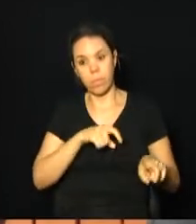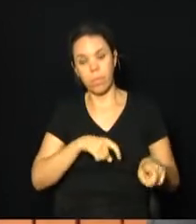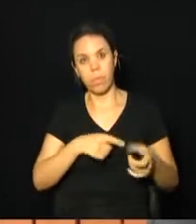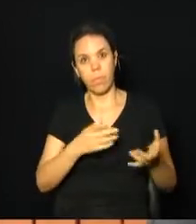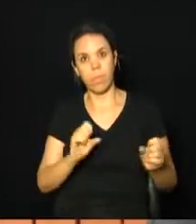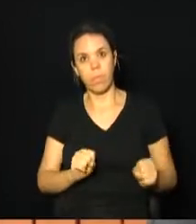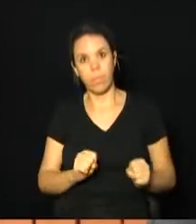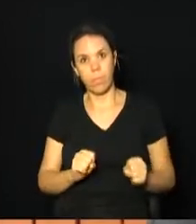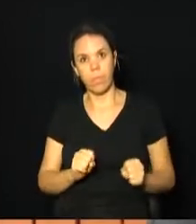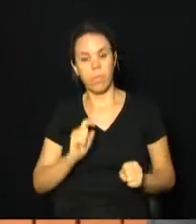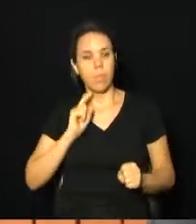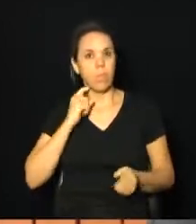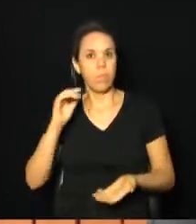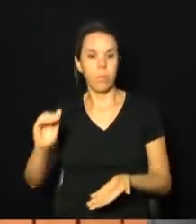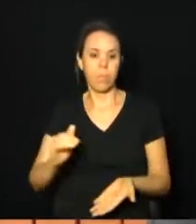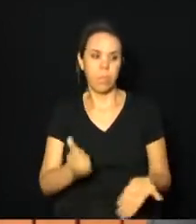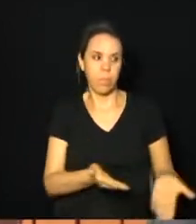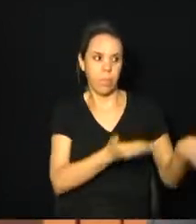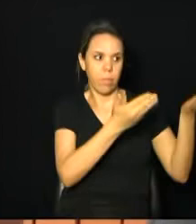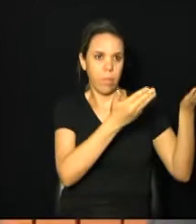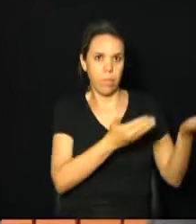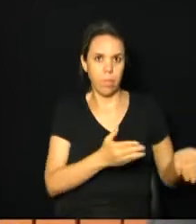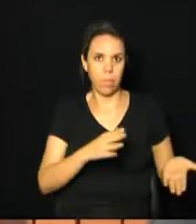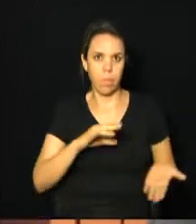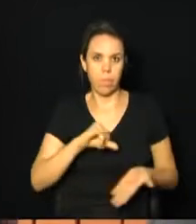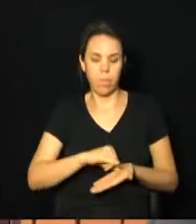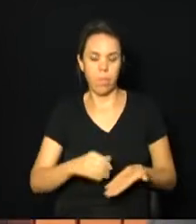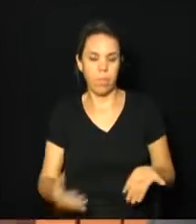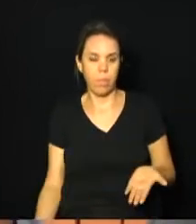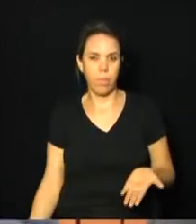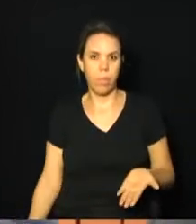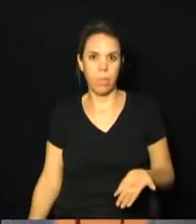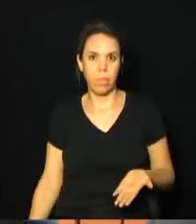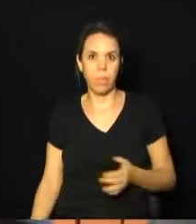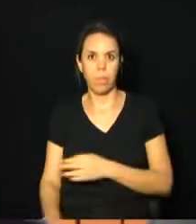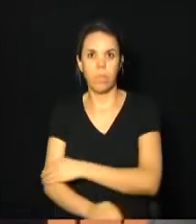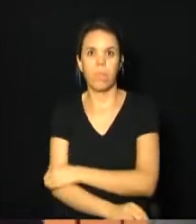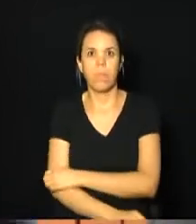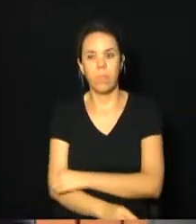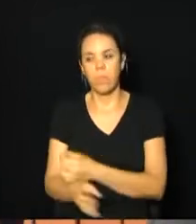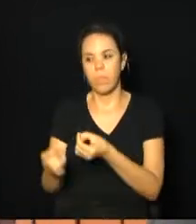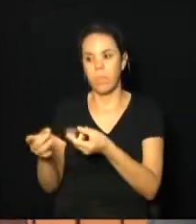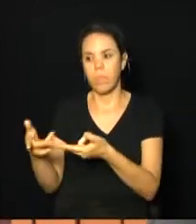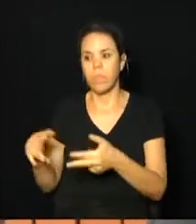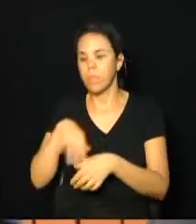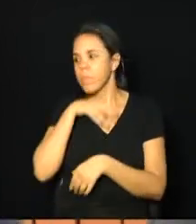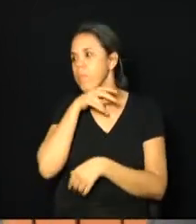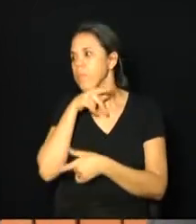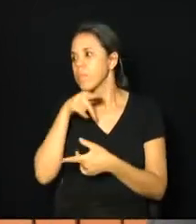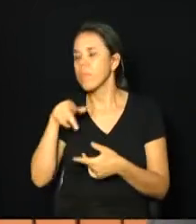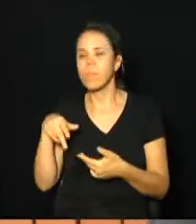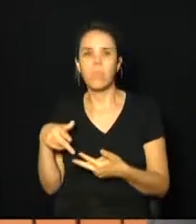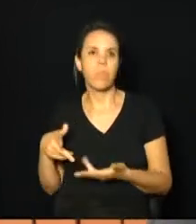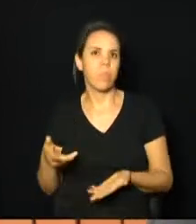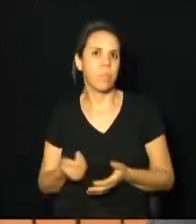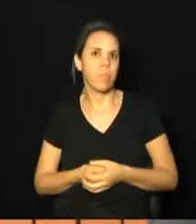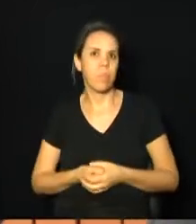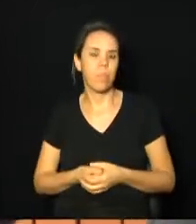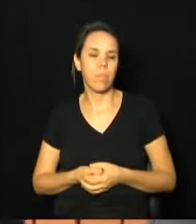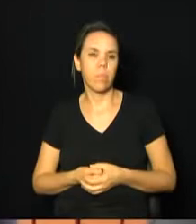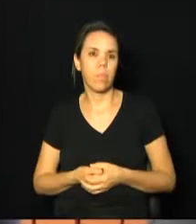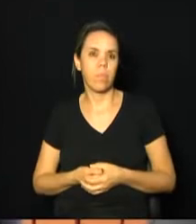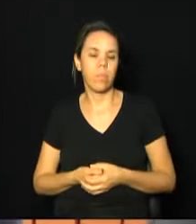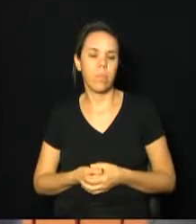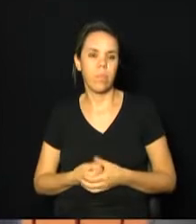urbana, ele pode pegar o lixo dele e levar, né? Sim. Mas deixam lá e aí animais rasgam esses negócios.